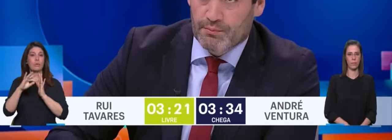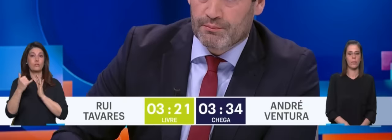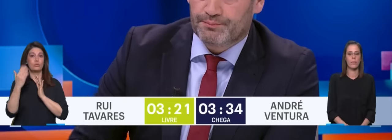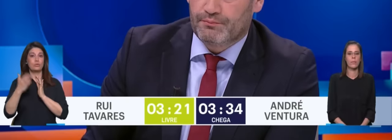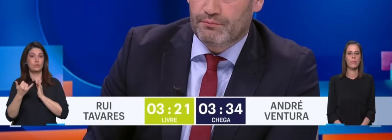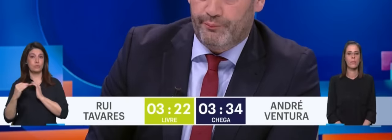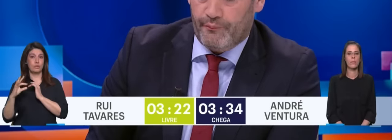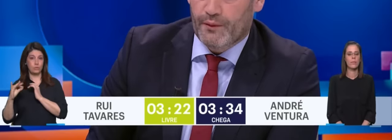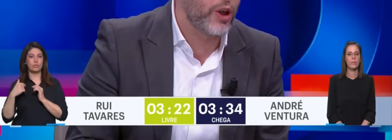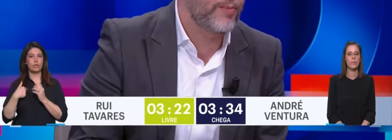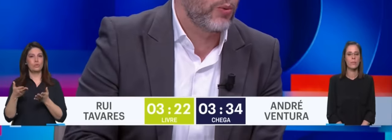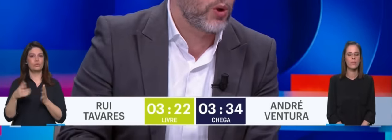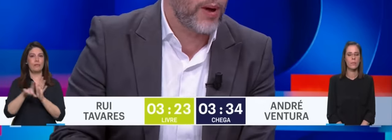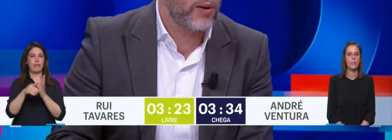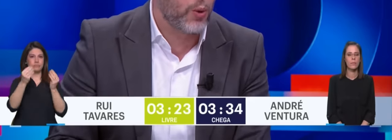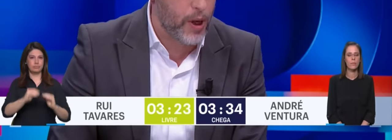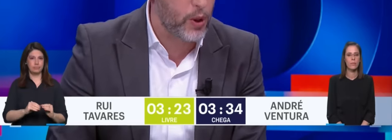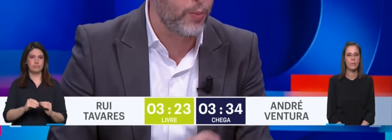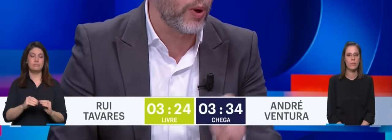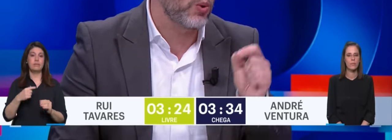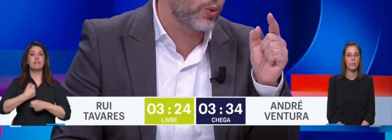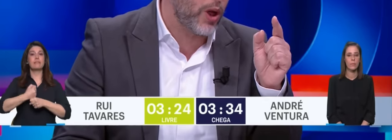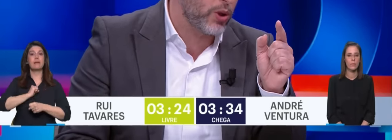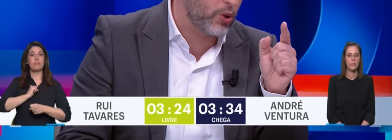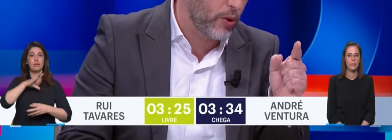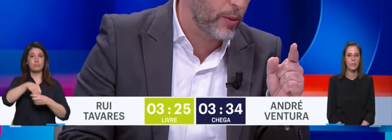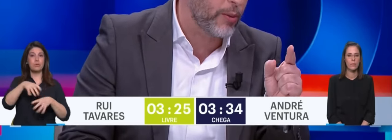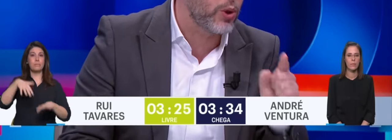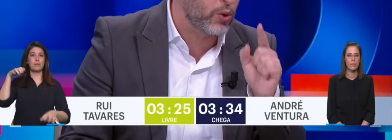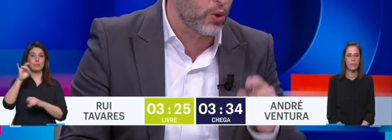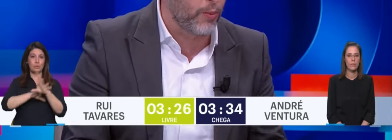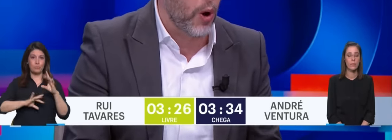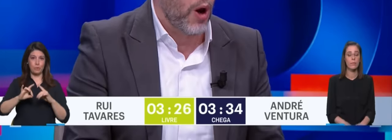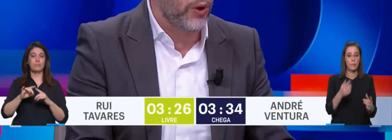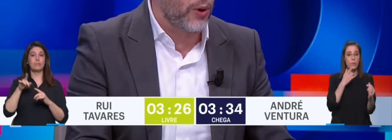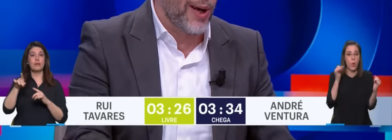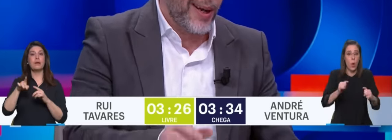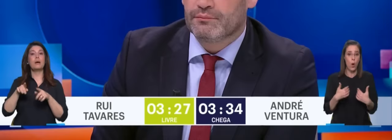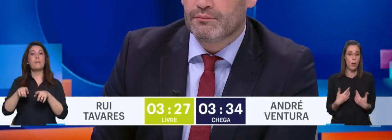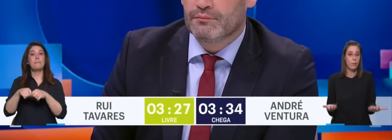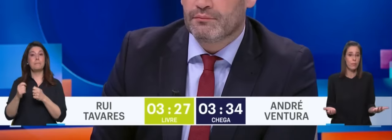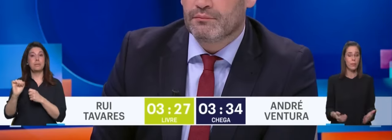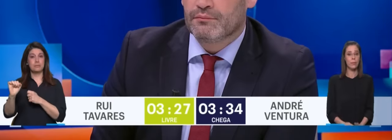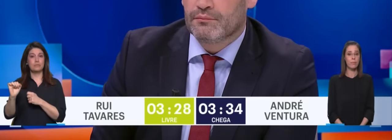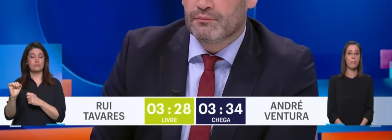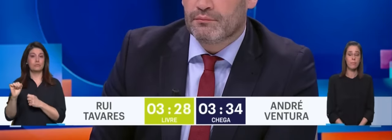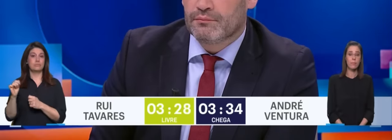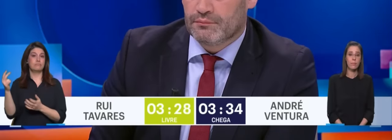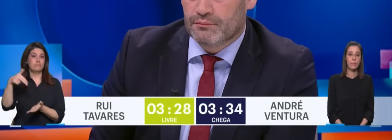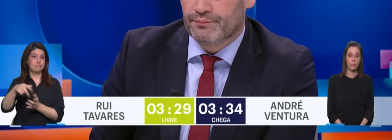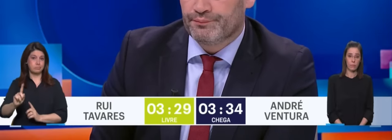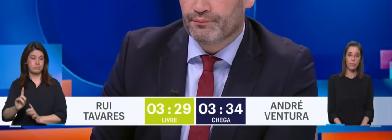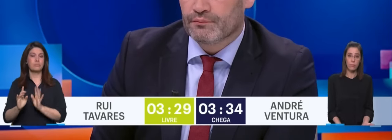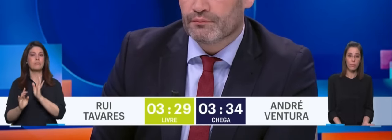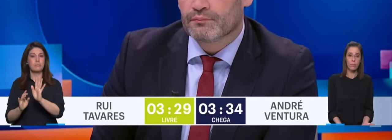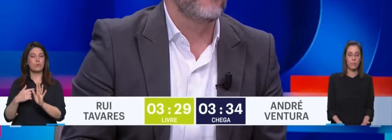ajudei a legislar e que faz parte do meu trabalho no Parlamento europeu os deputados da sua família política do seu grupo político nem sequer lá punham os pés concordo